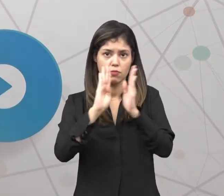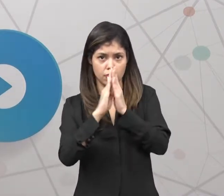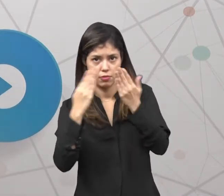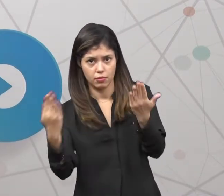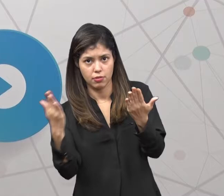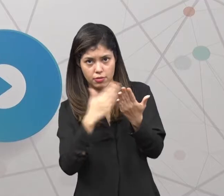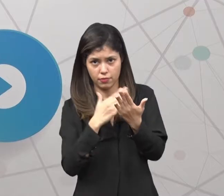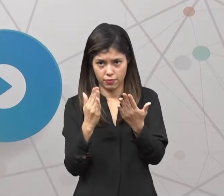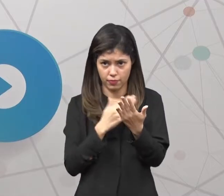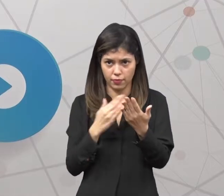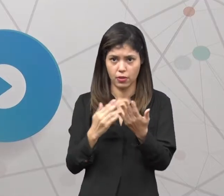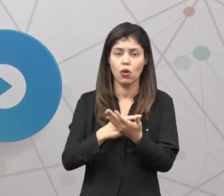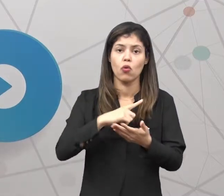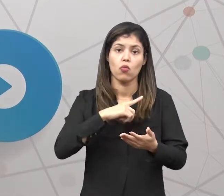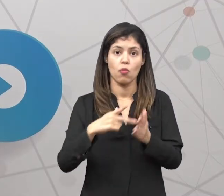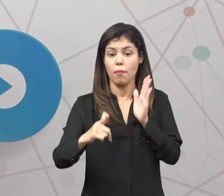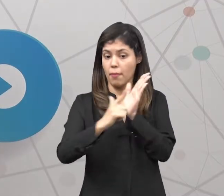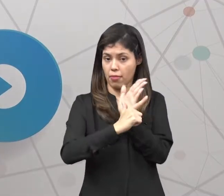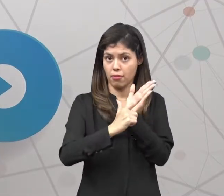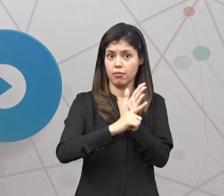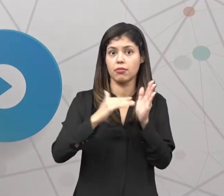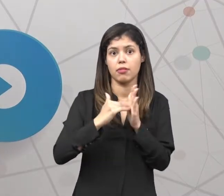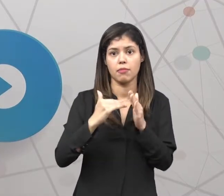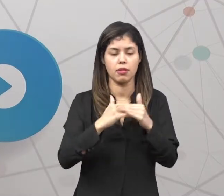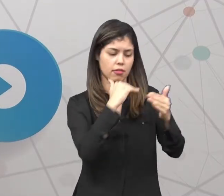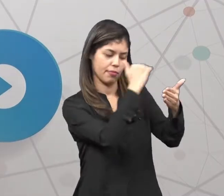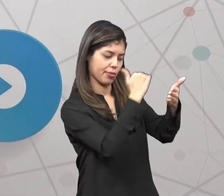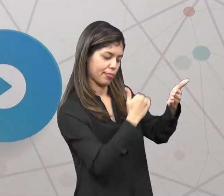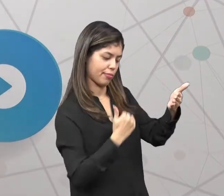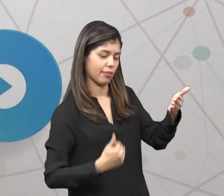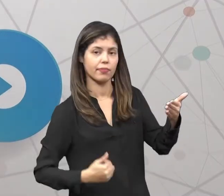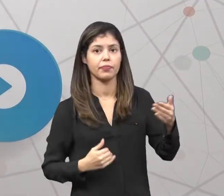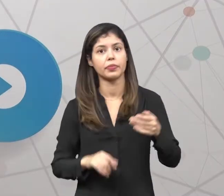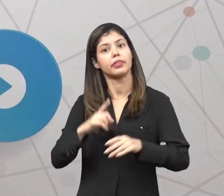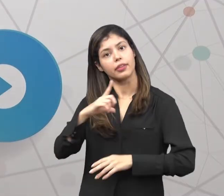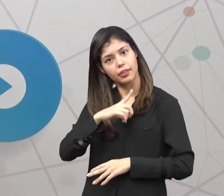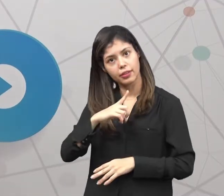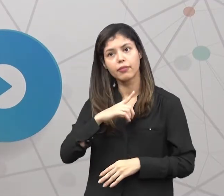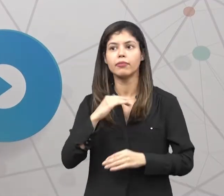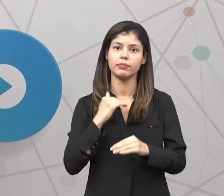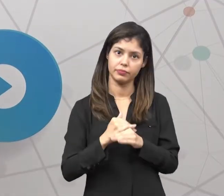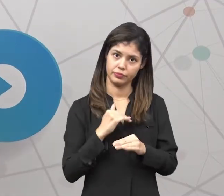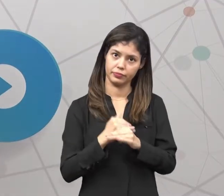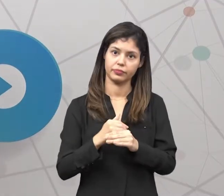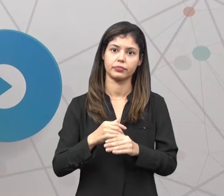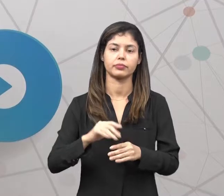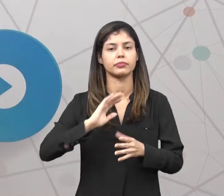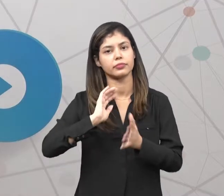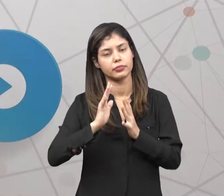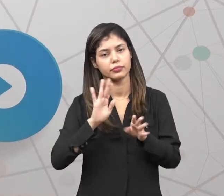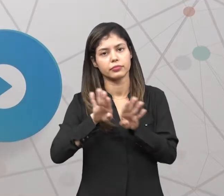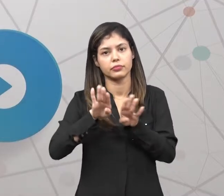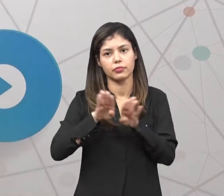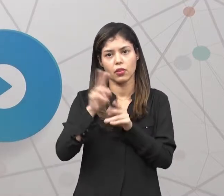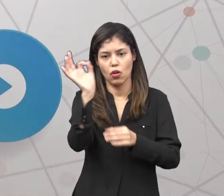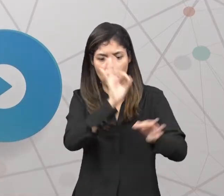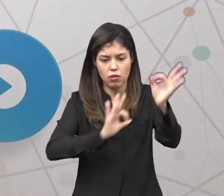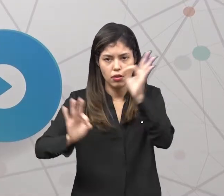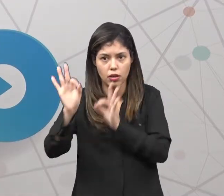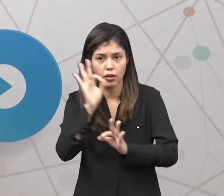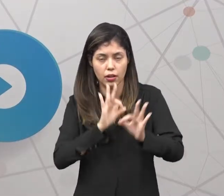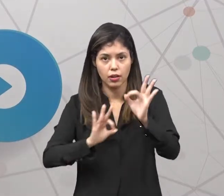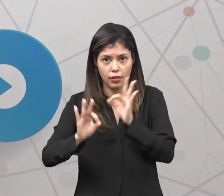livraria, ou até mesmo numa papelaria, às vezes tem lá gibis, tem lá livros que tem também esse assunto. Ele é organizado